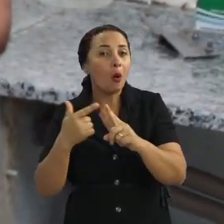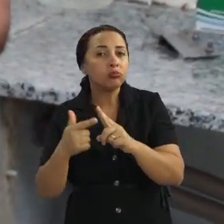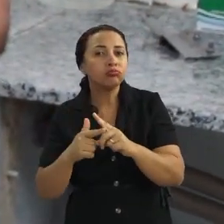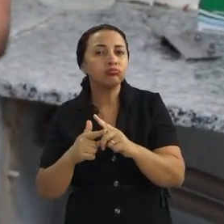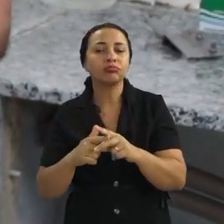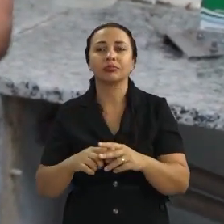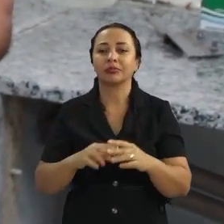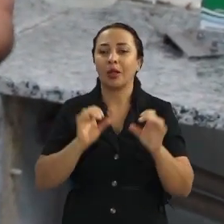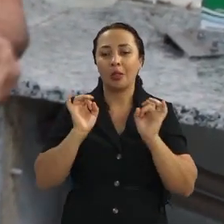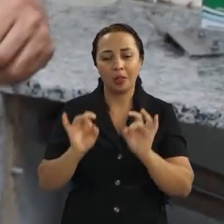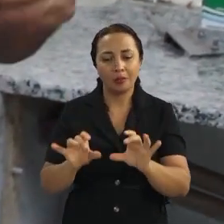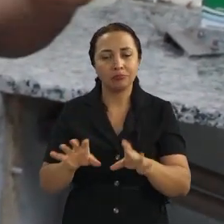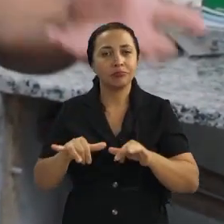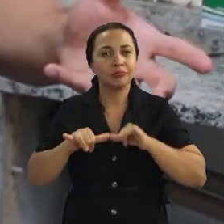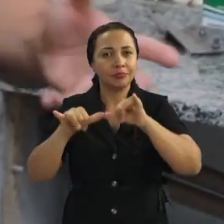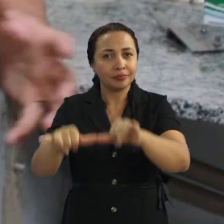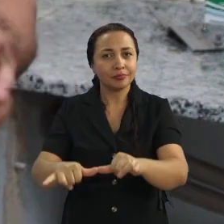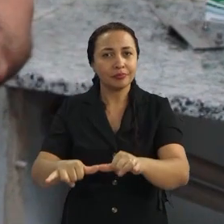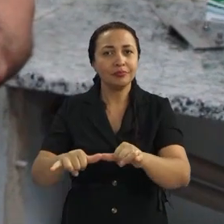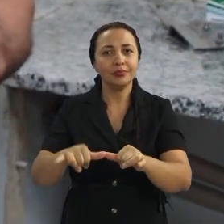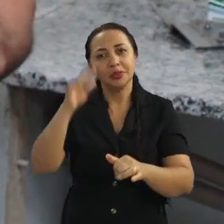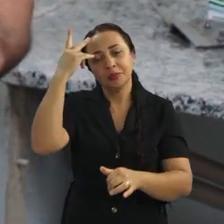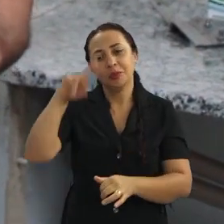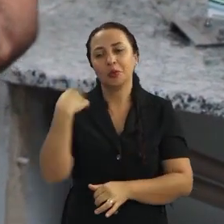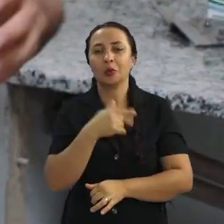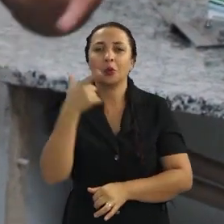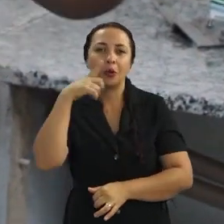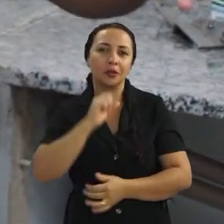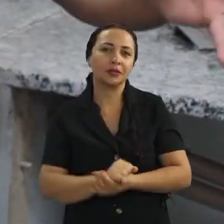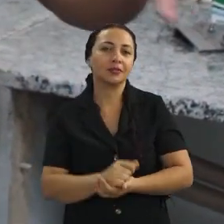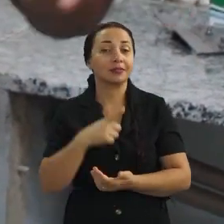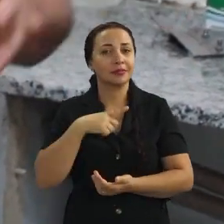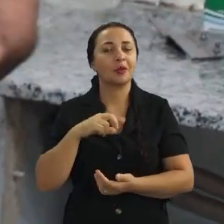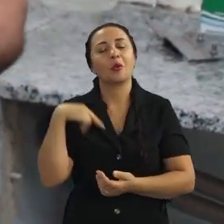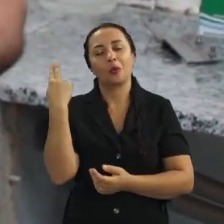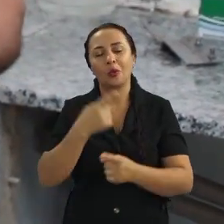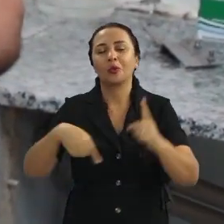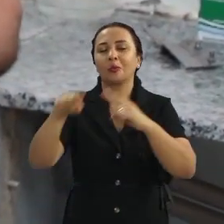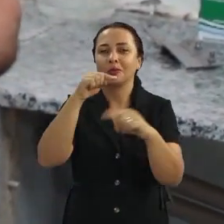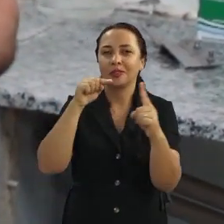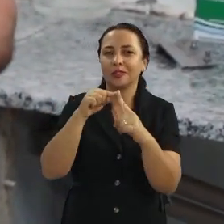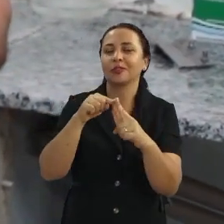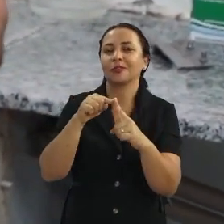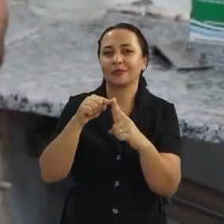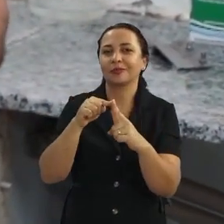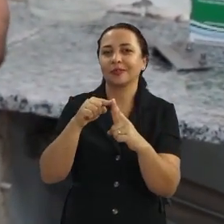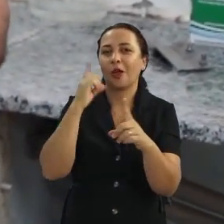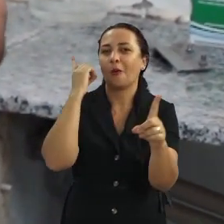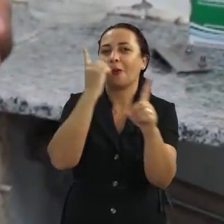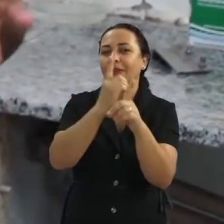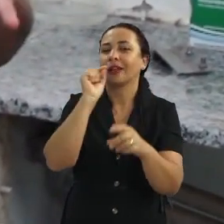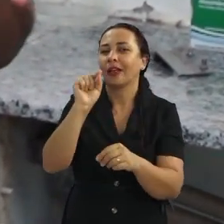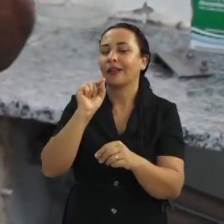produto no mercado para que de fato a gente consiga né ter o nosso principal objetivo que é o